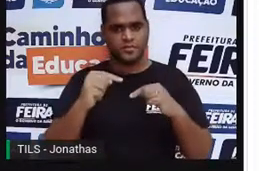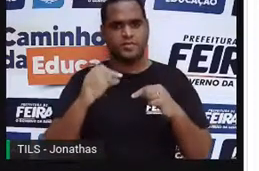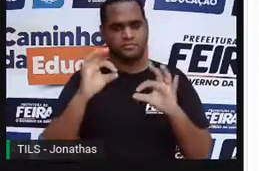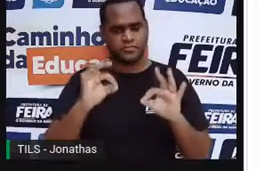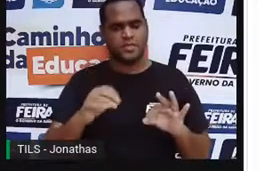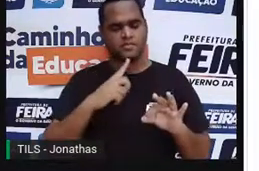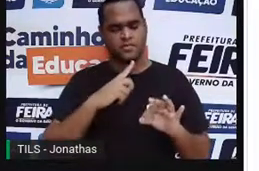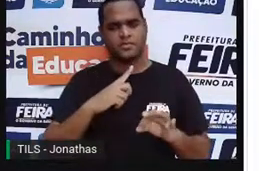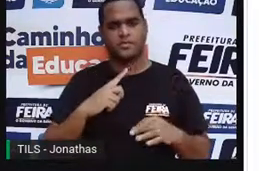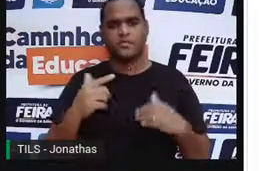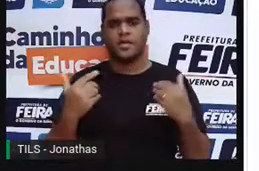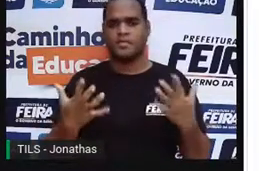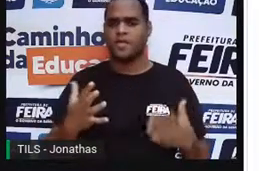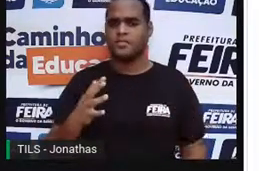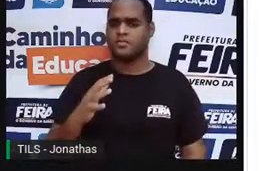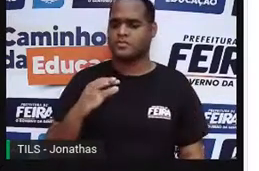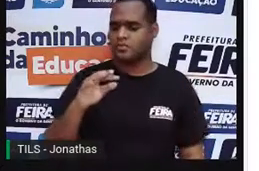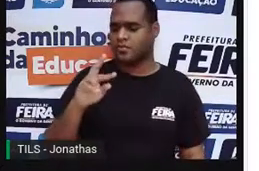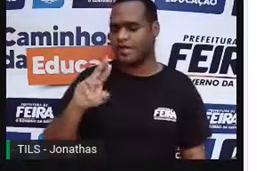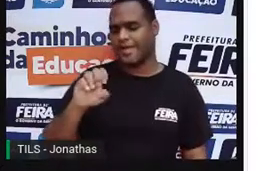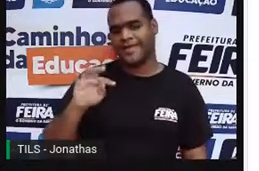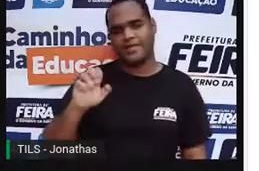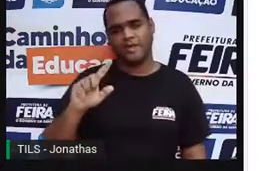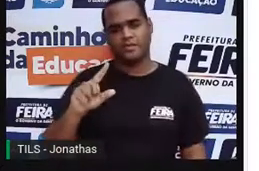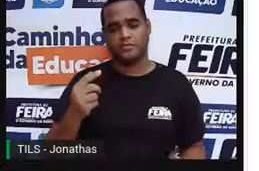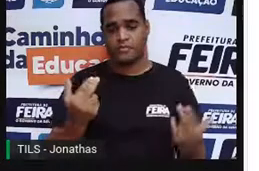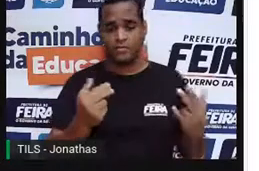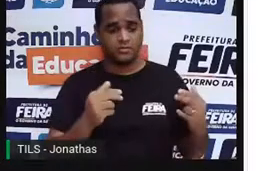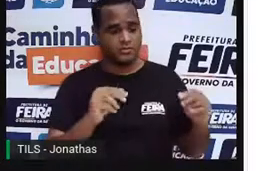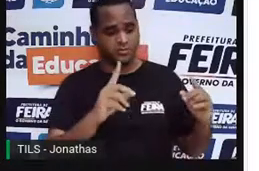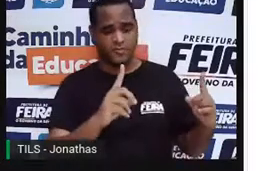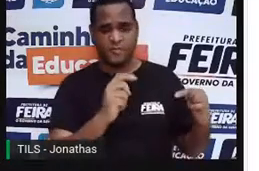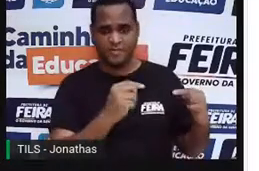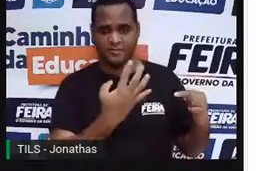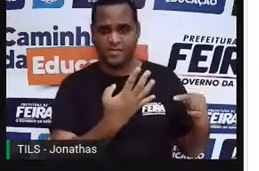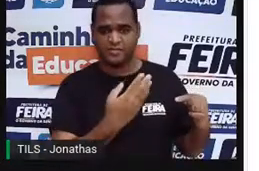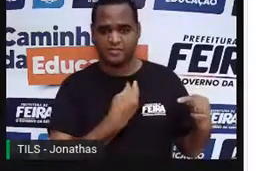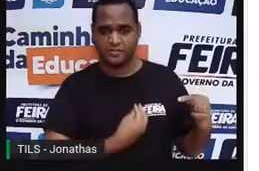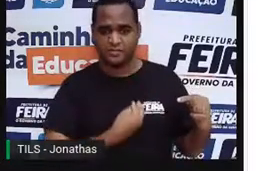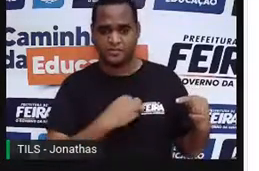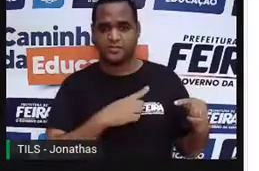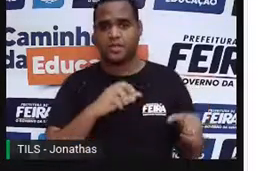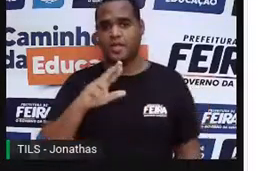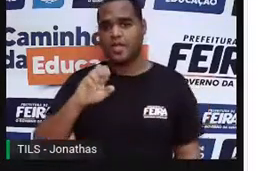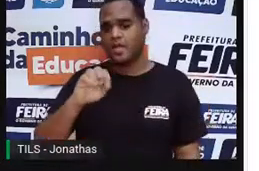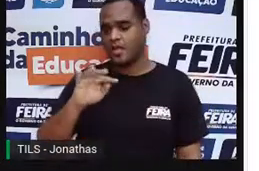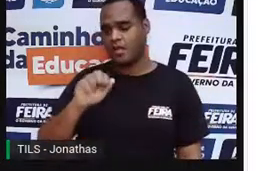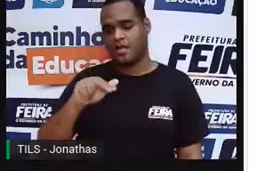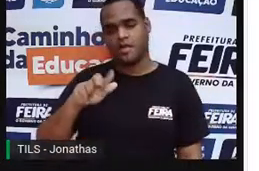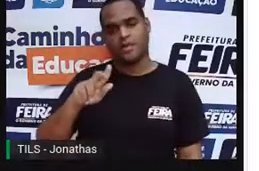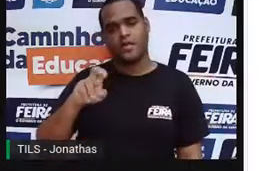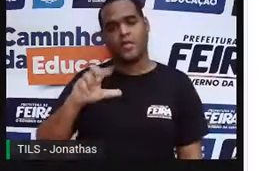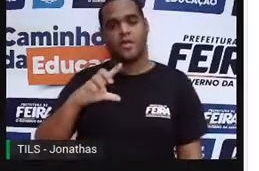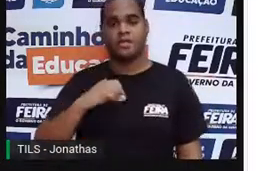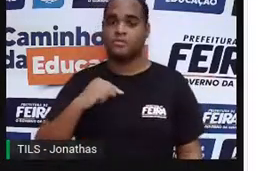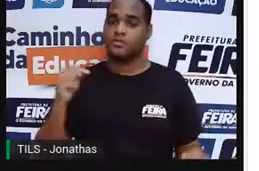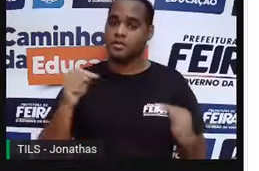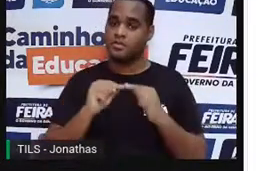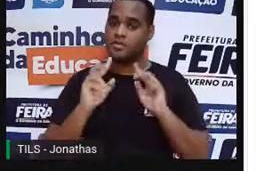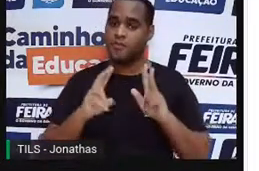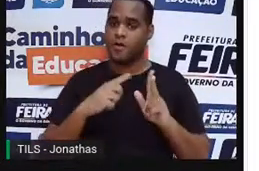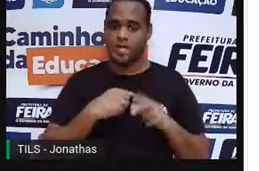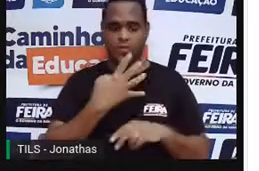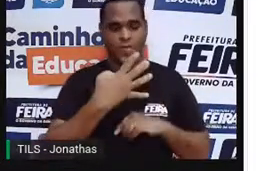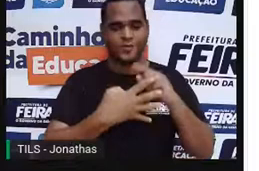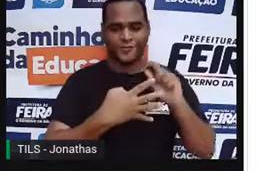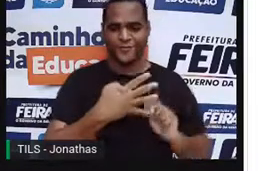retângulo Mas nem todo retângulo é um quadrado porque para ser retângulo tem que ser um quadrilátero